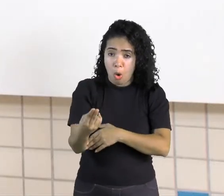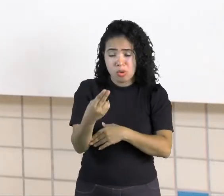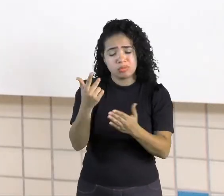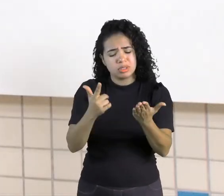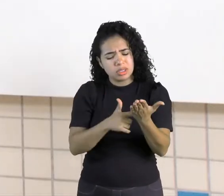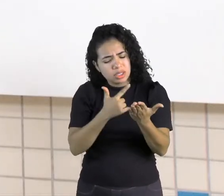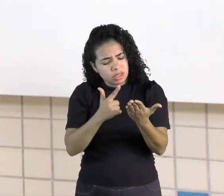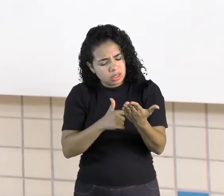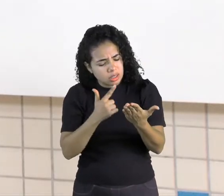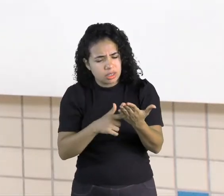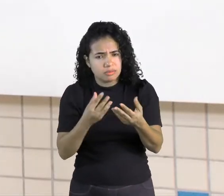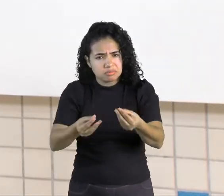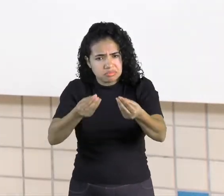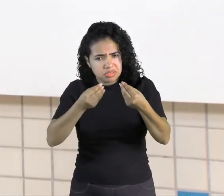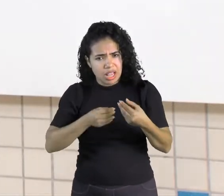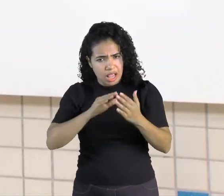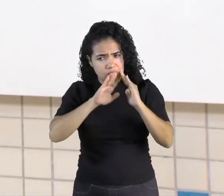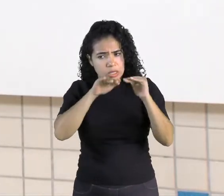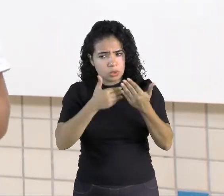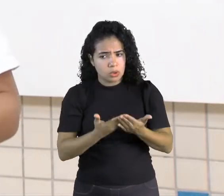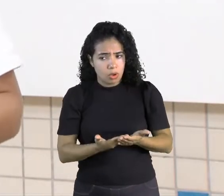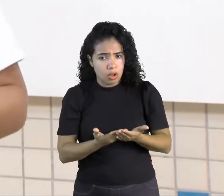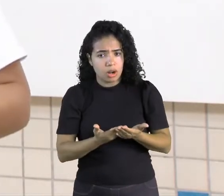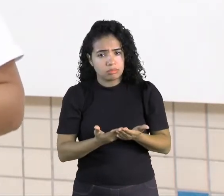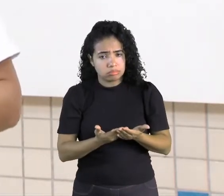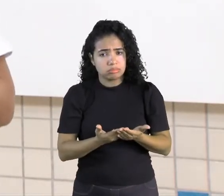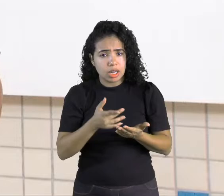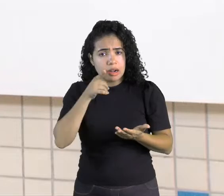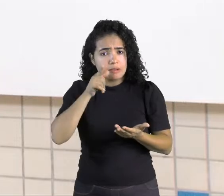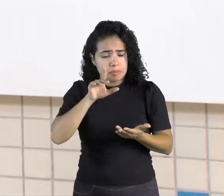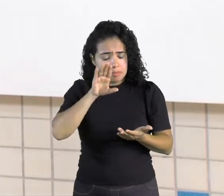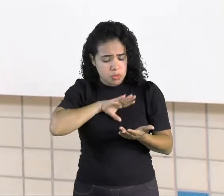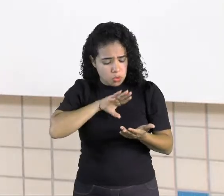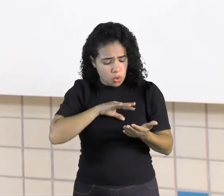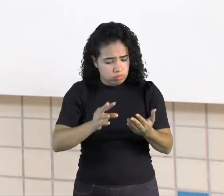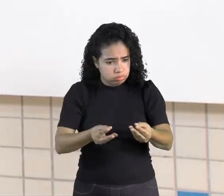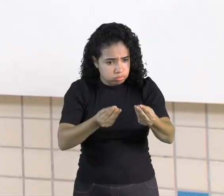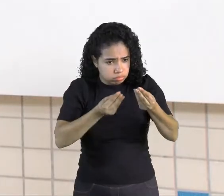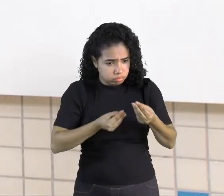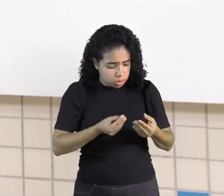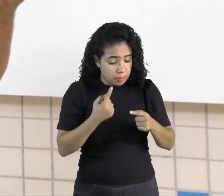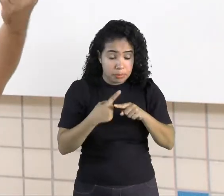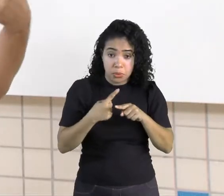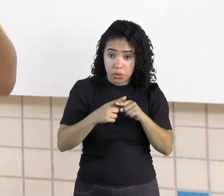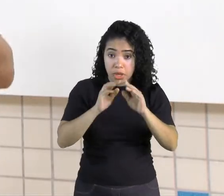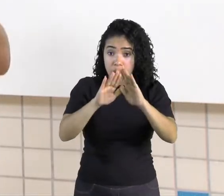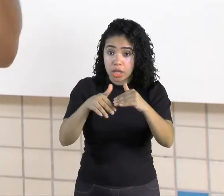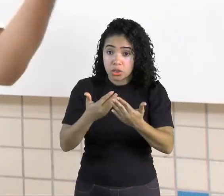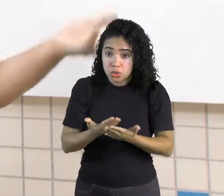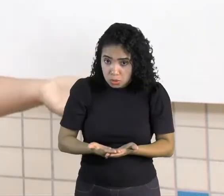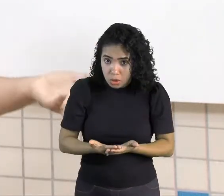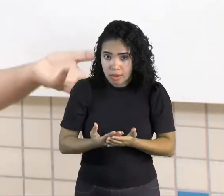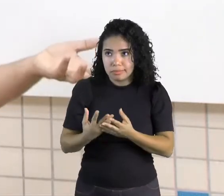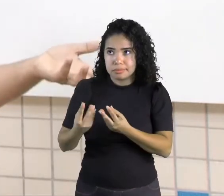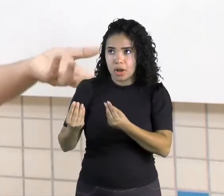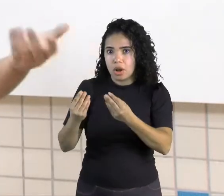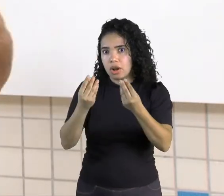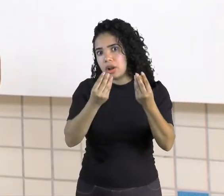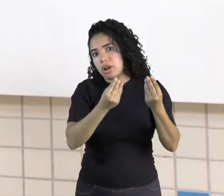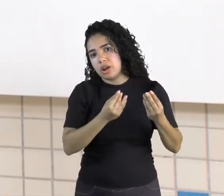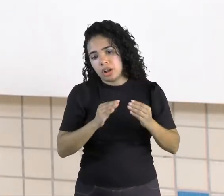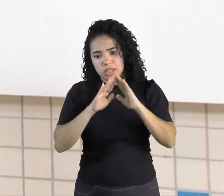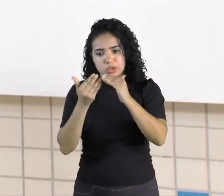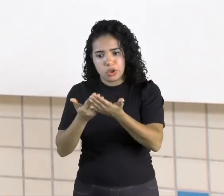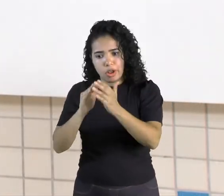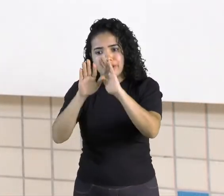livro que você recebeu na sua escola de língua portuguesa, porque as escolas são muitas